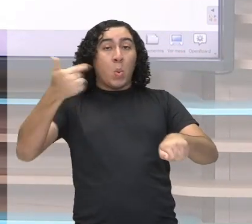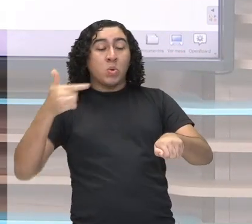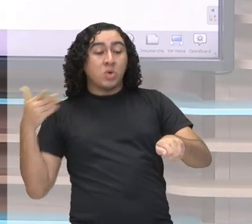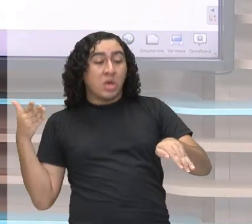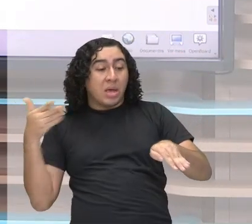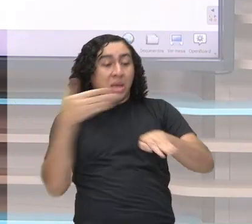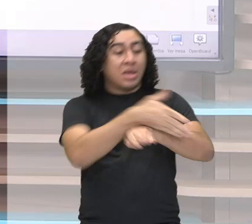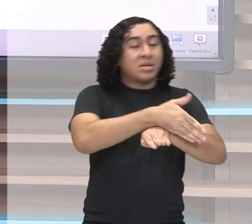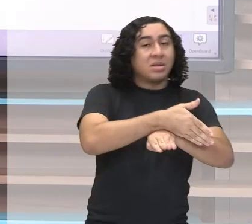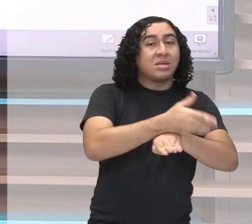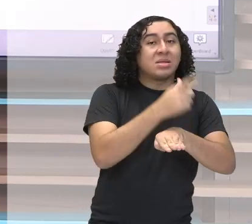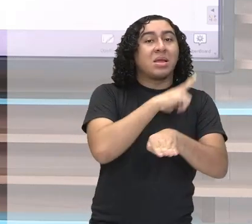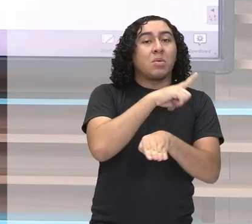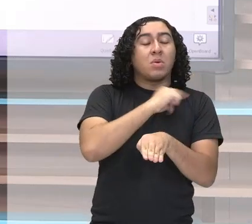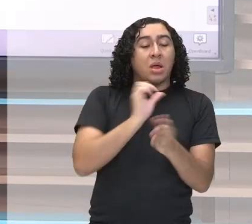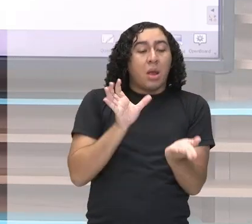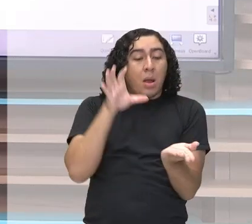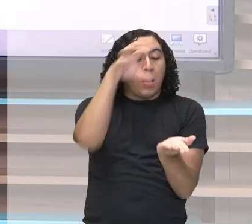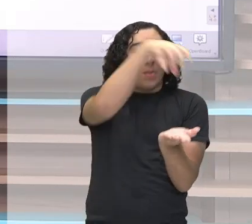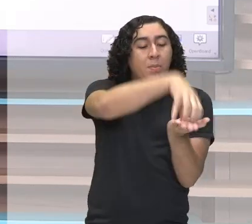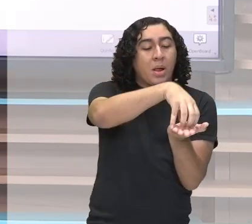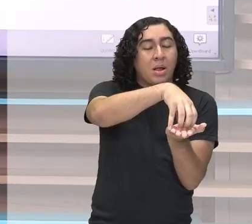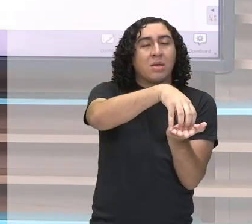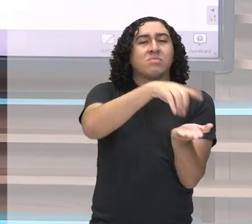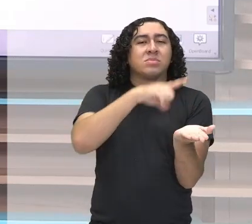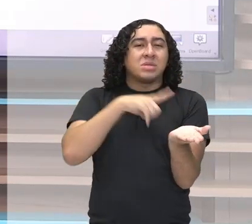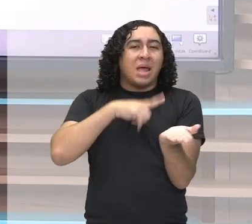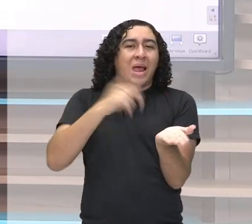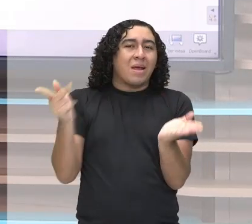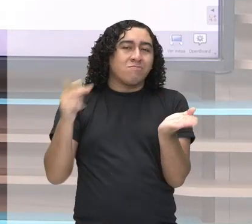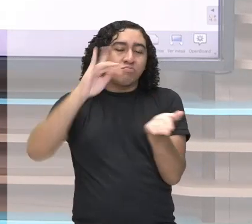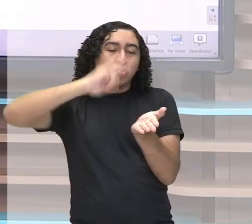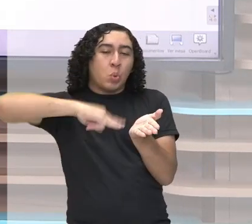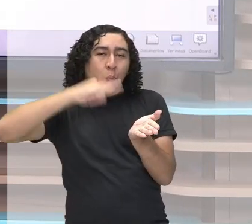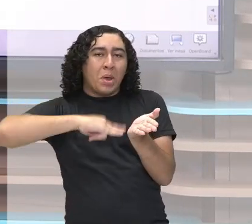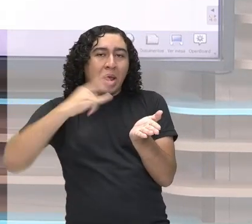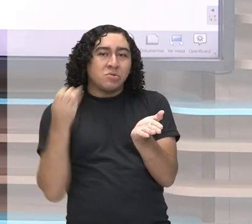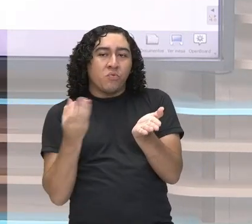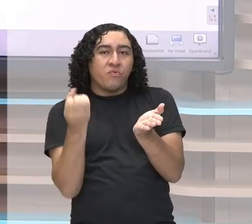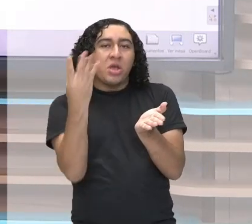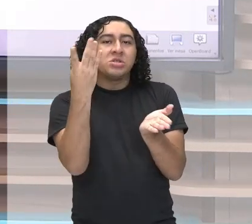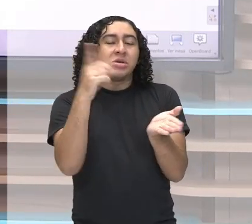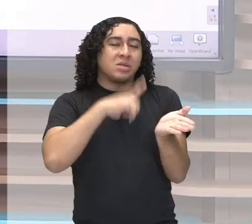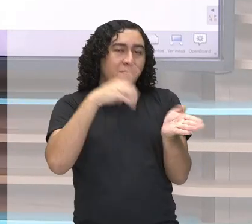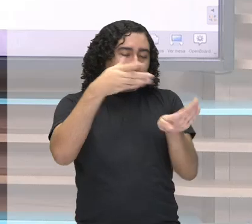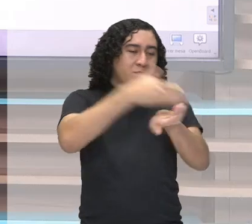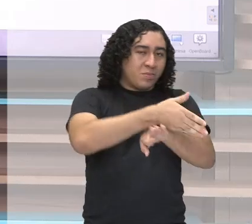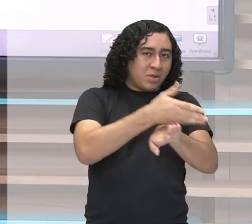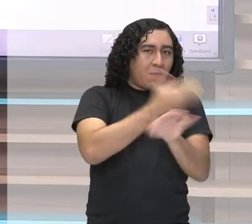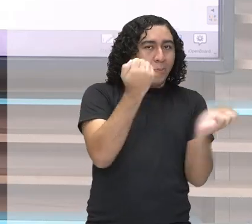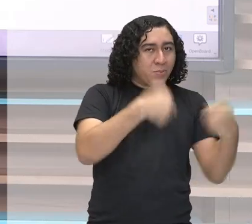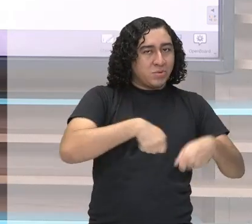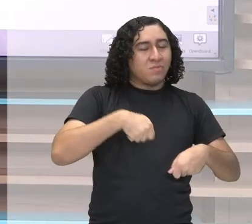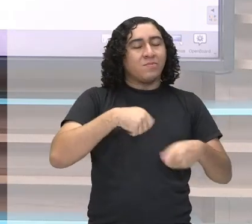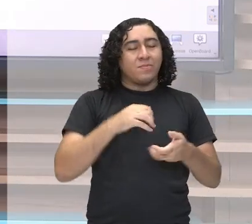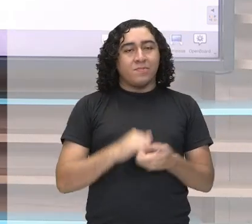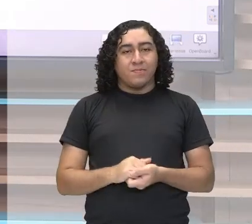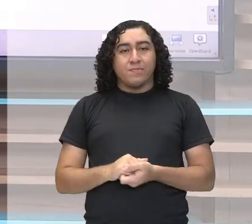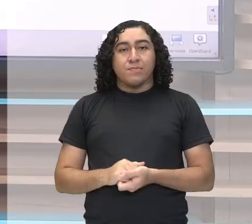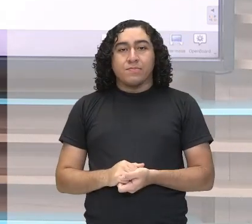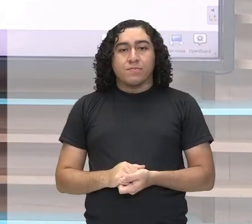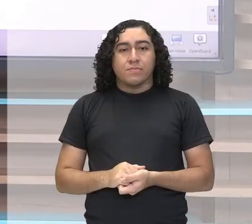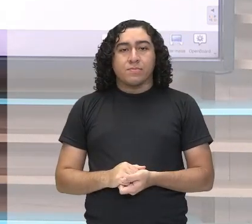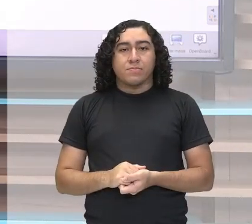pela imigração, né, onde você vai entregar o seu passaporte e dar entrada naquele país, certo? Vimos